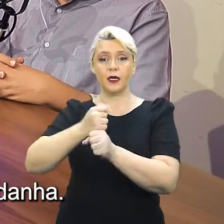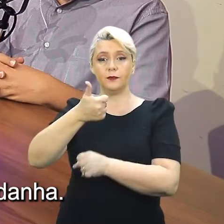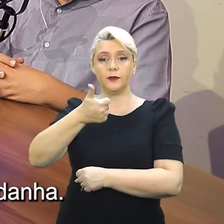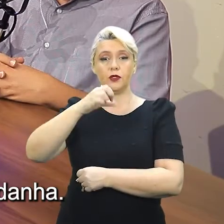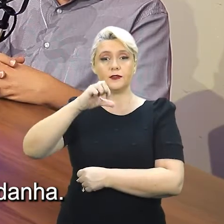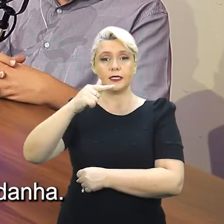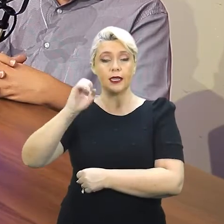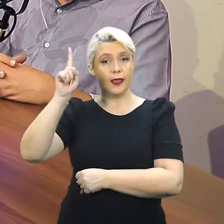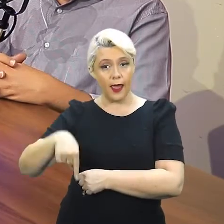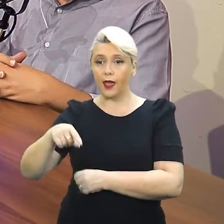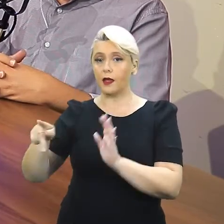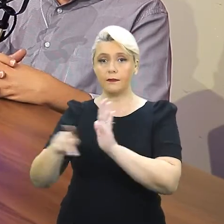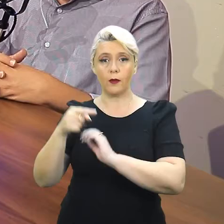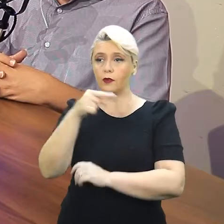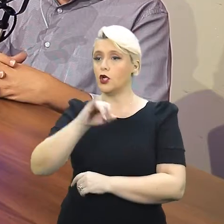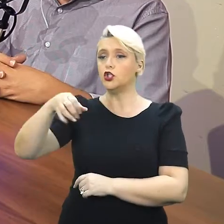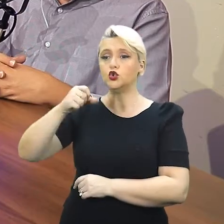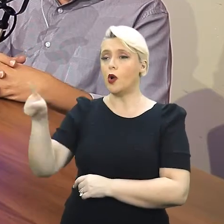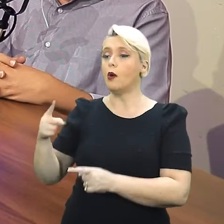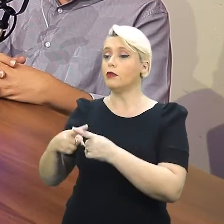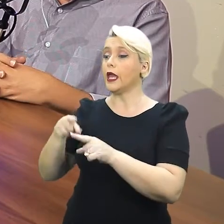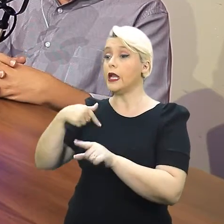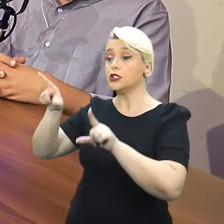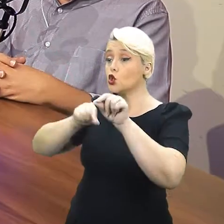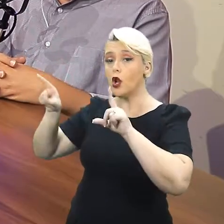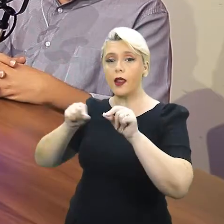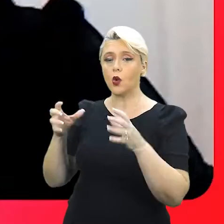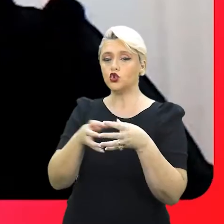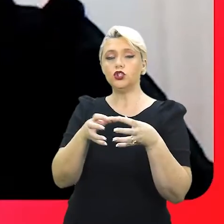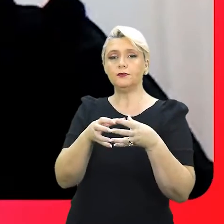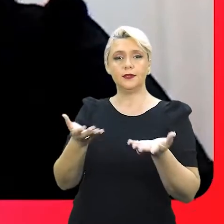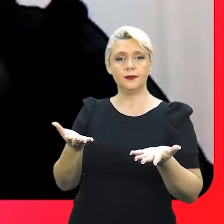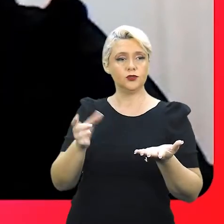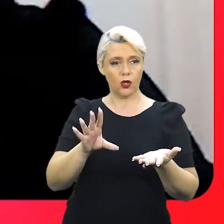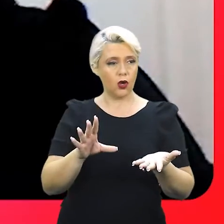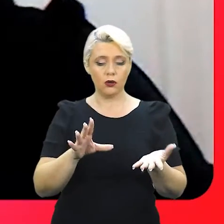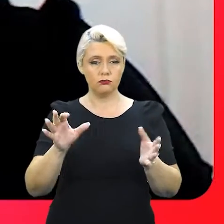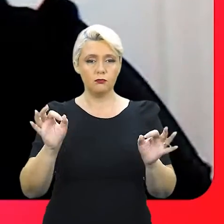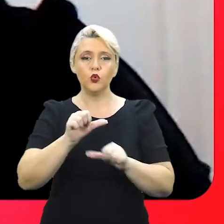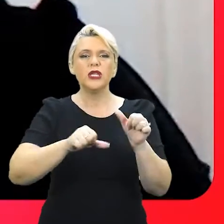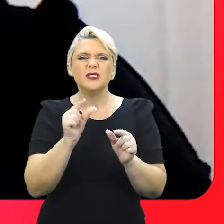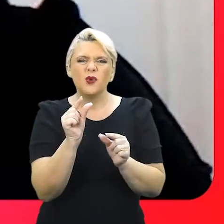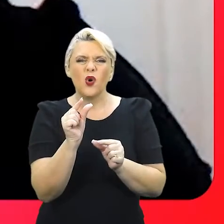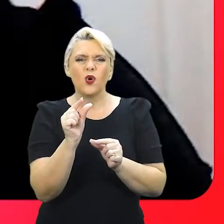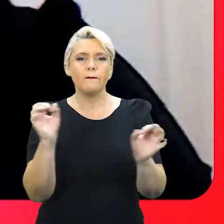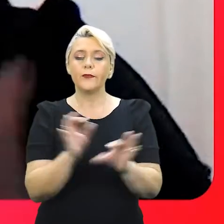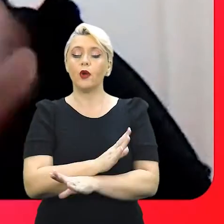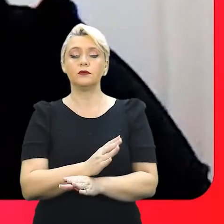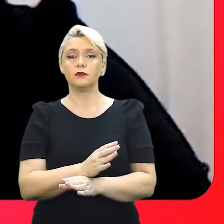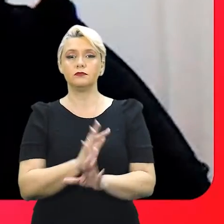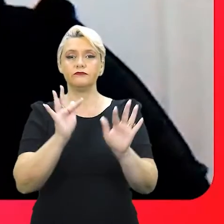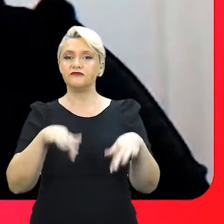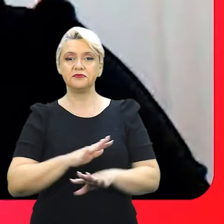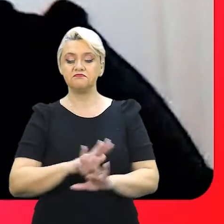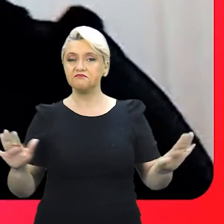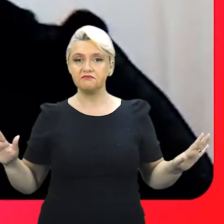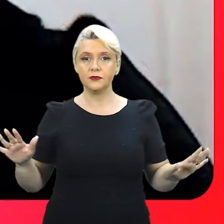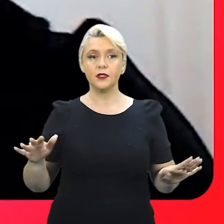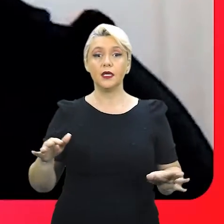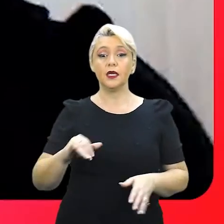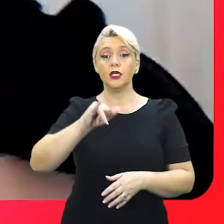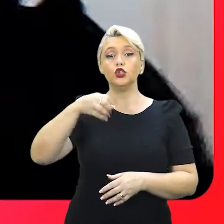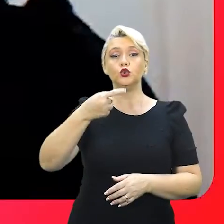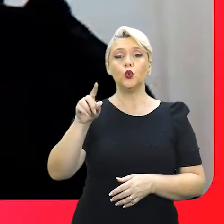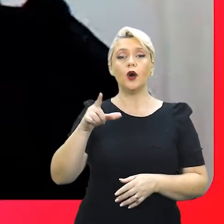pronto, montado pelo Saldanha, Só colocou em campo. só fez uma mudança só e pronto, Uhum. acabou. Né? É. Ele só escalava, só dava a